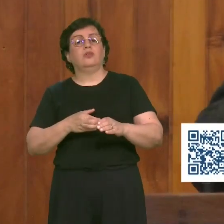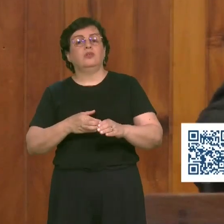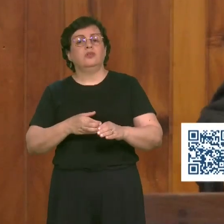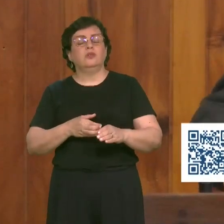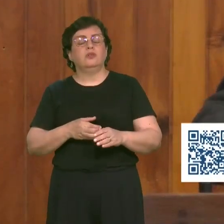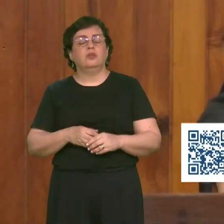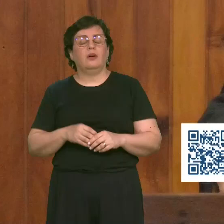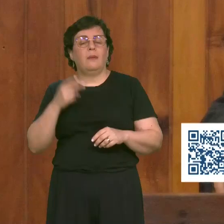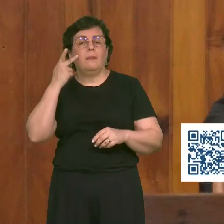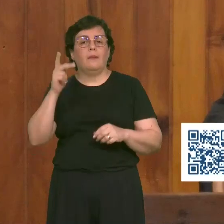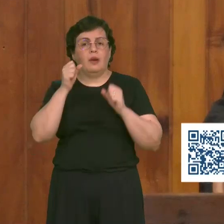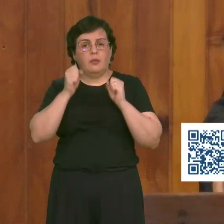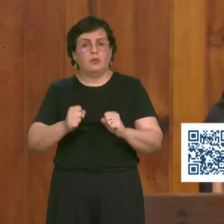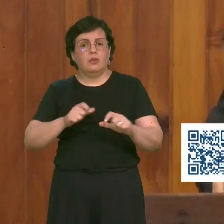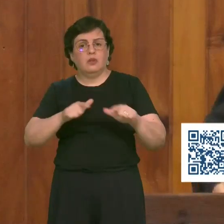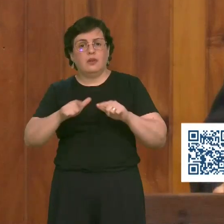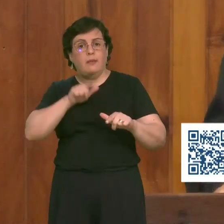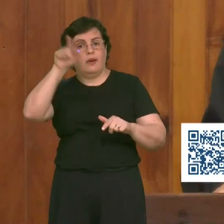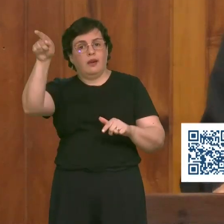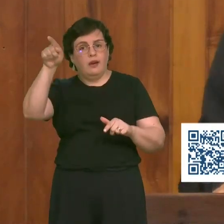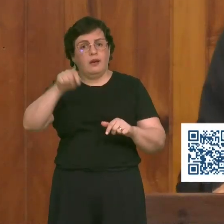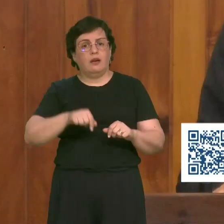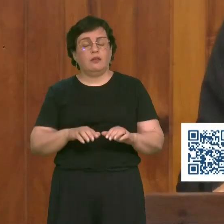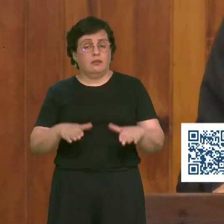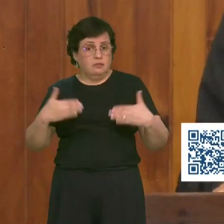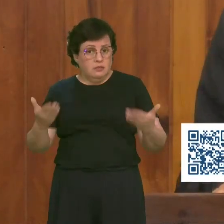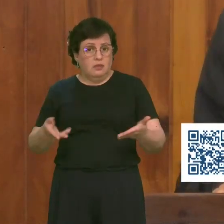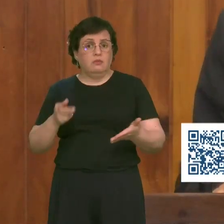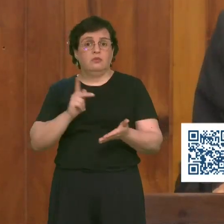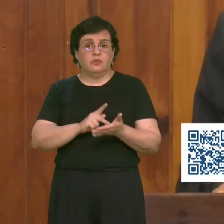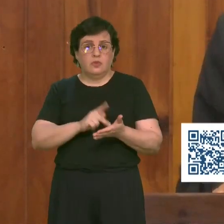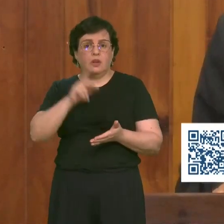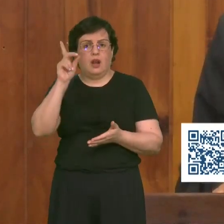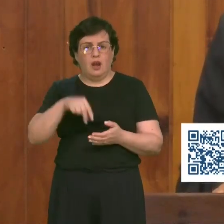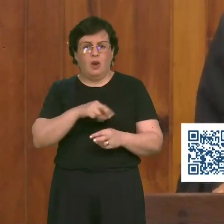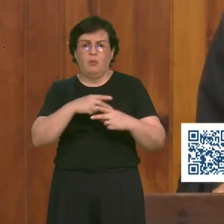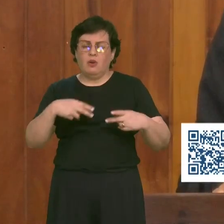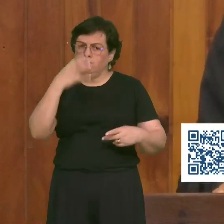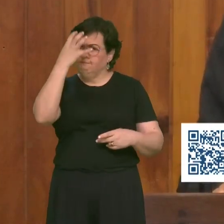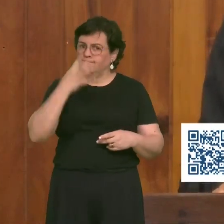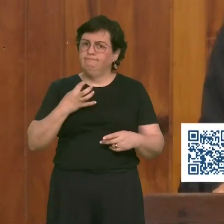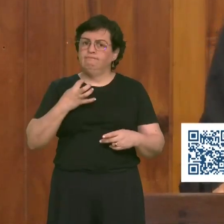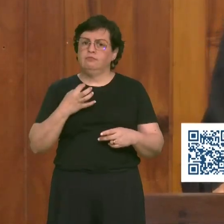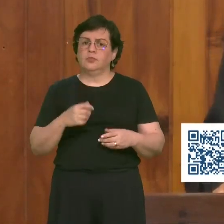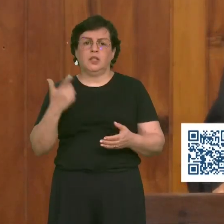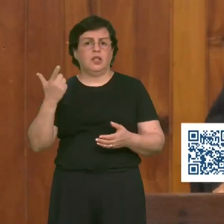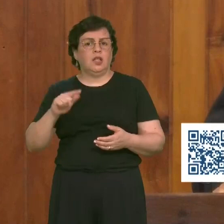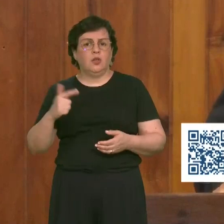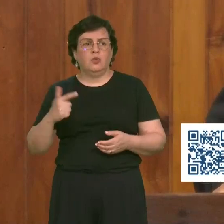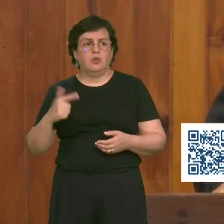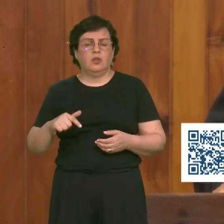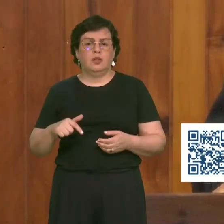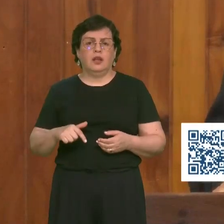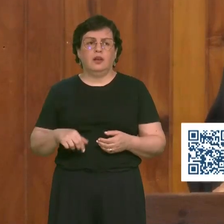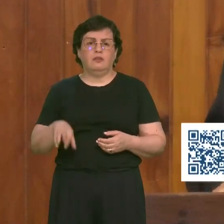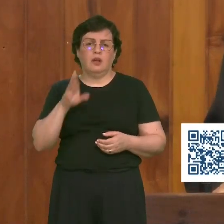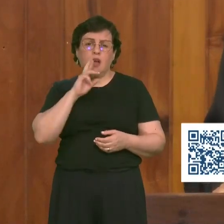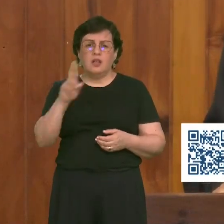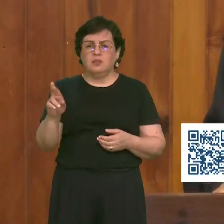para poder exercer essa função então de fato é uma situação grave não houve manifestação